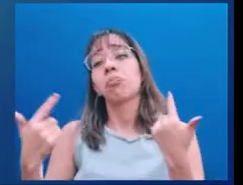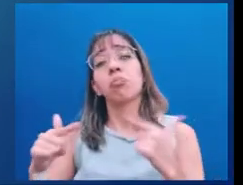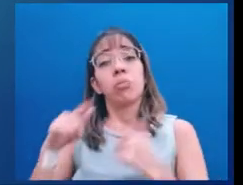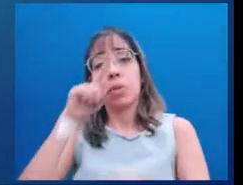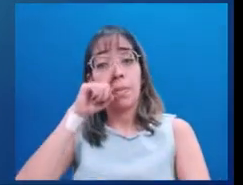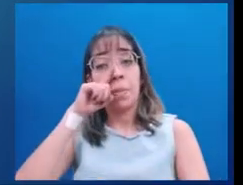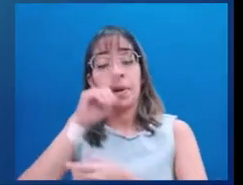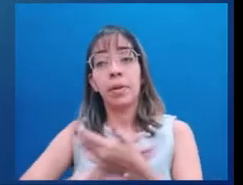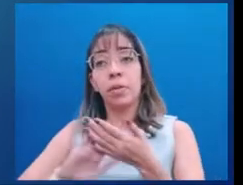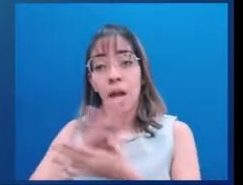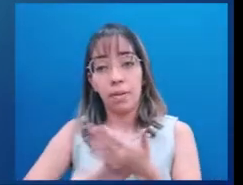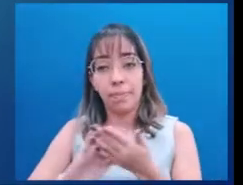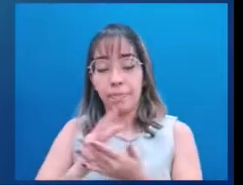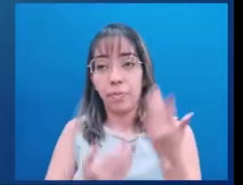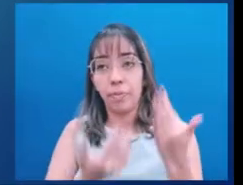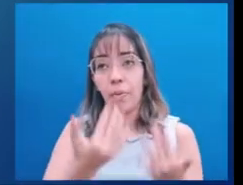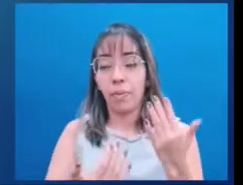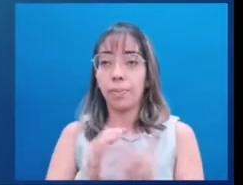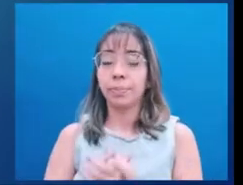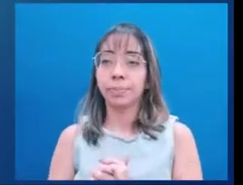não combustíveis.